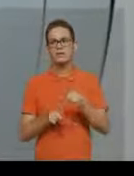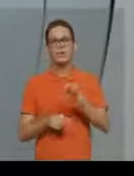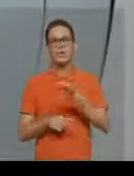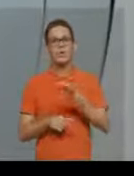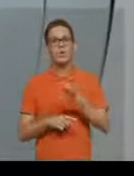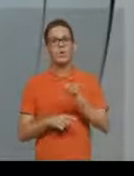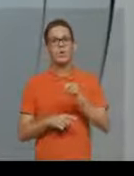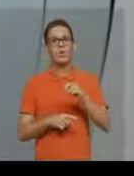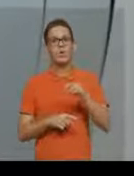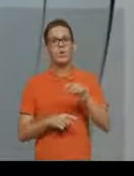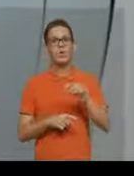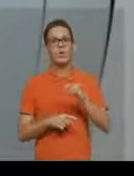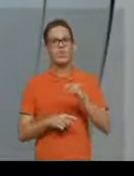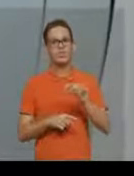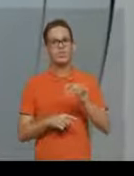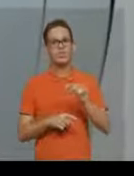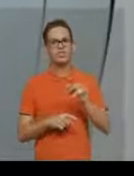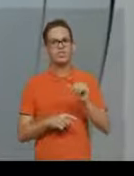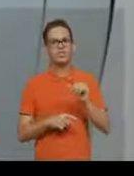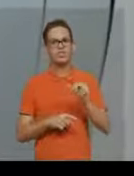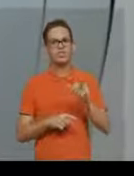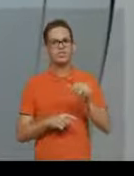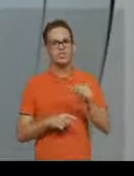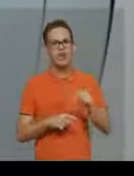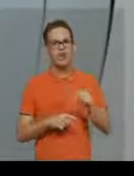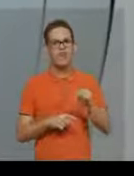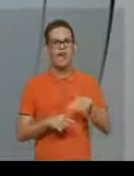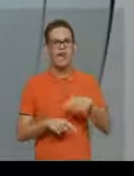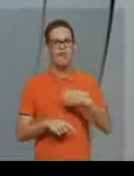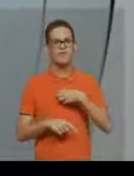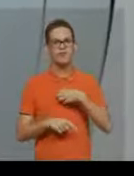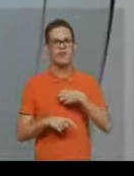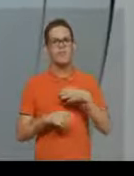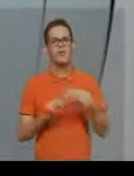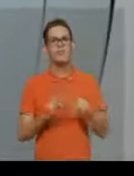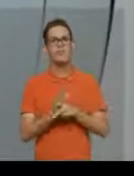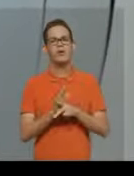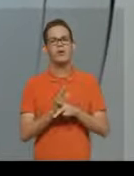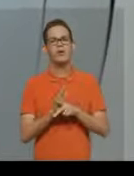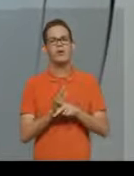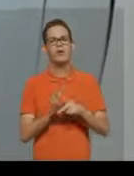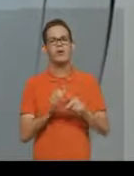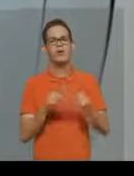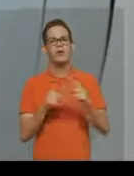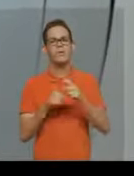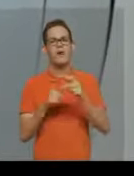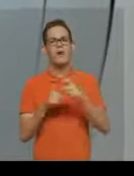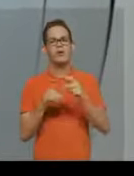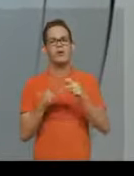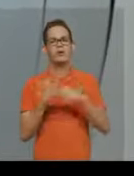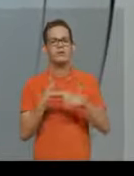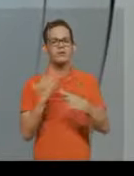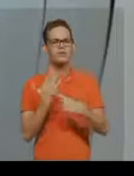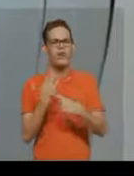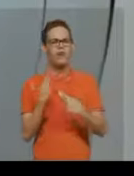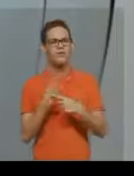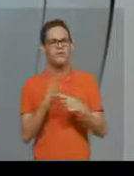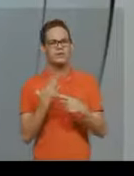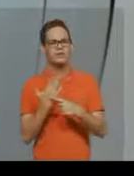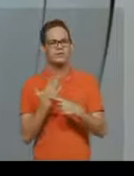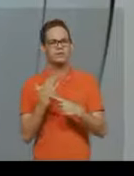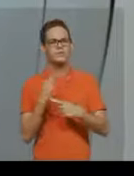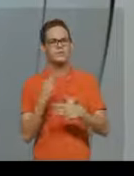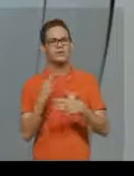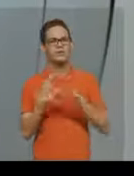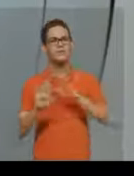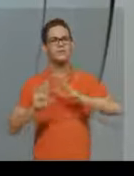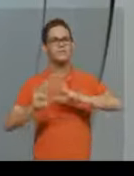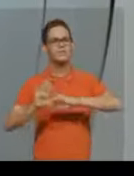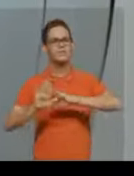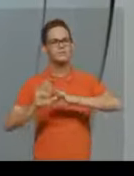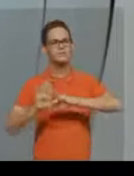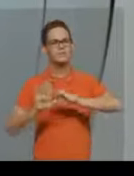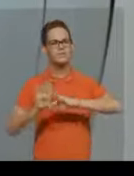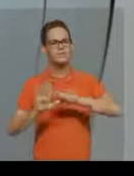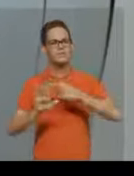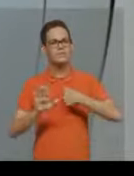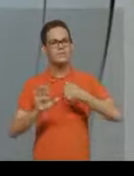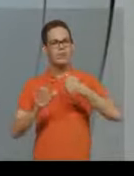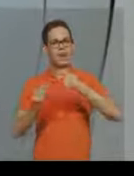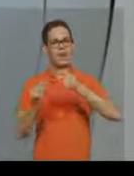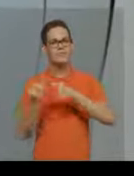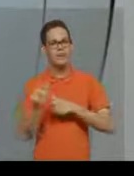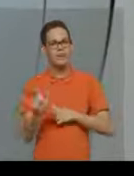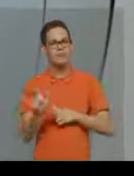ideia, cada palavra tem um sentido mais da metáfora, né? Então, o sentido próprio, a palavra